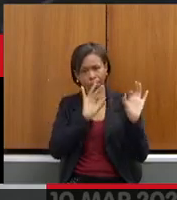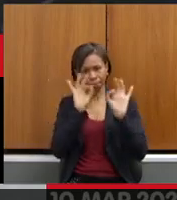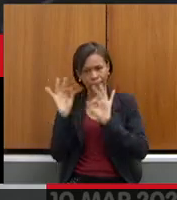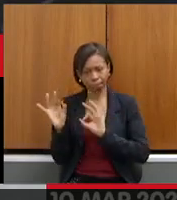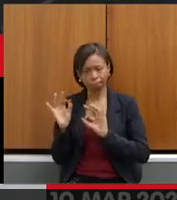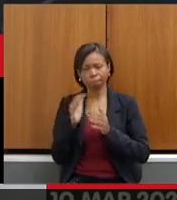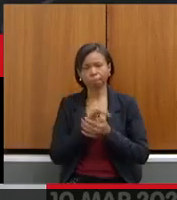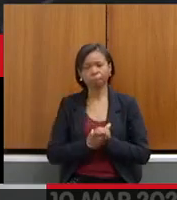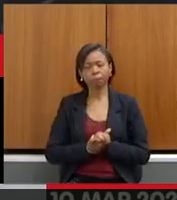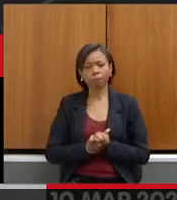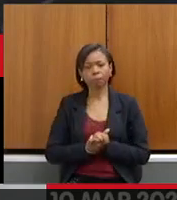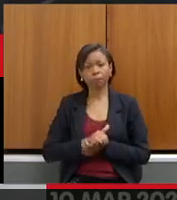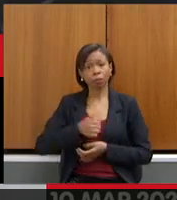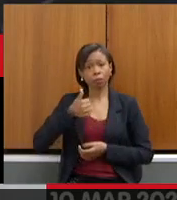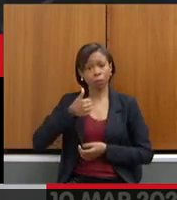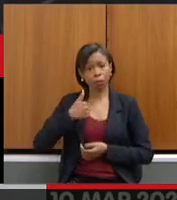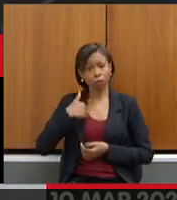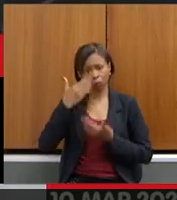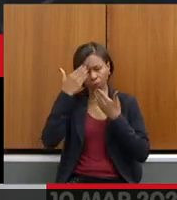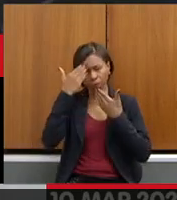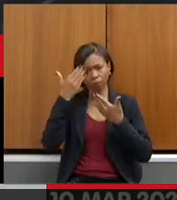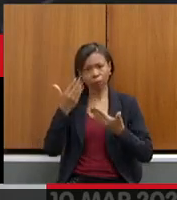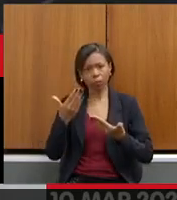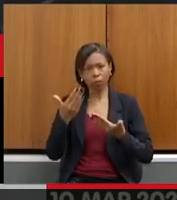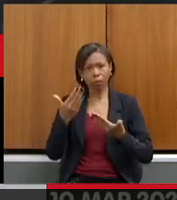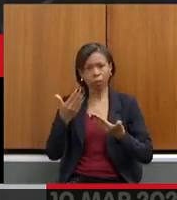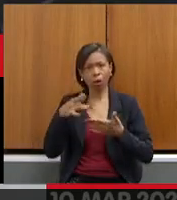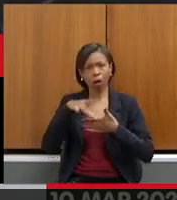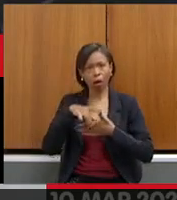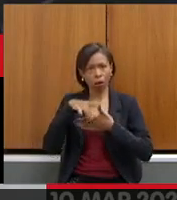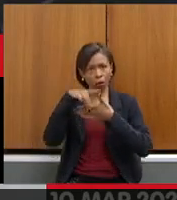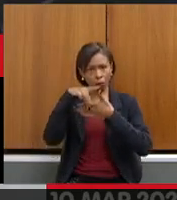agradecer a vossa excelência o líder do bloco acho